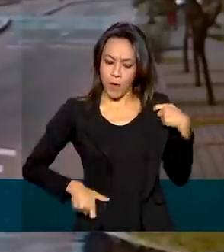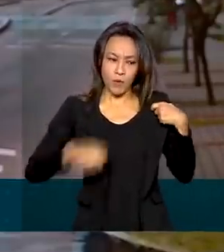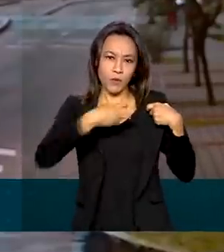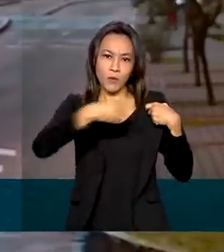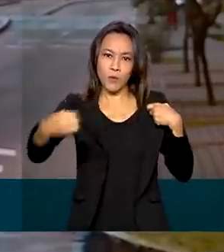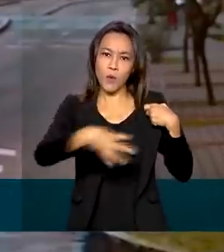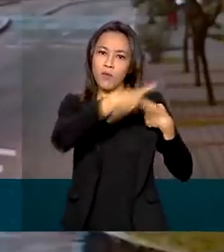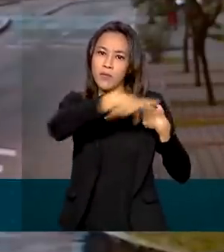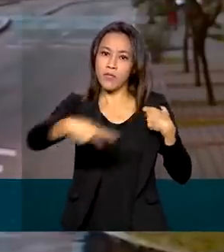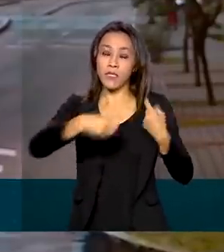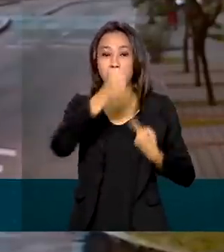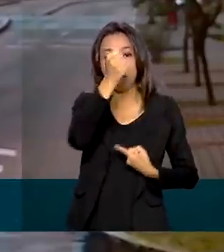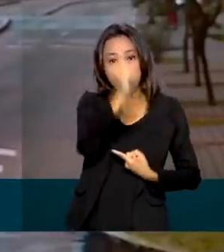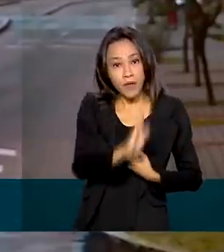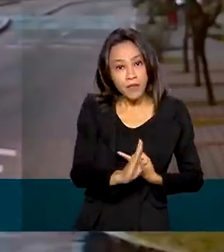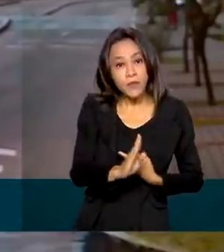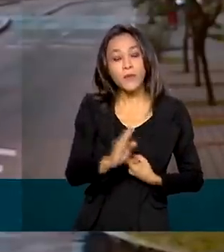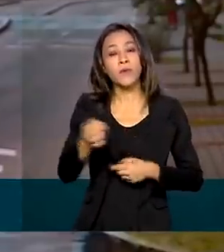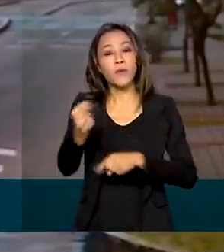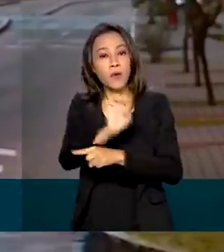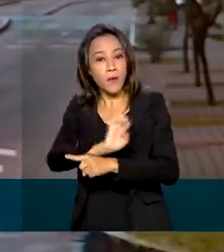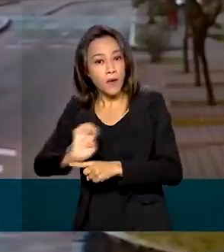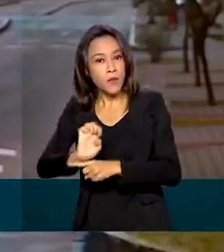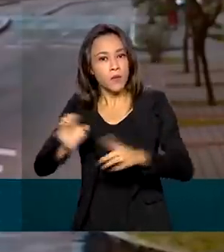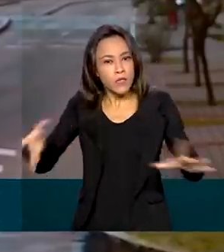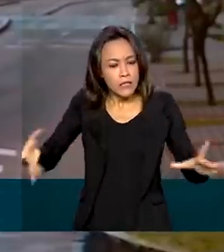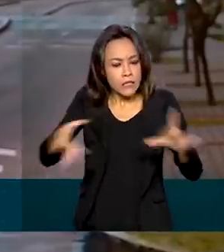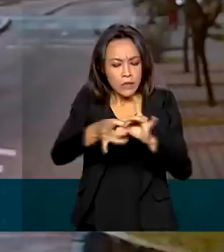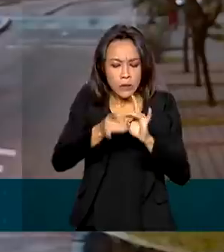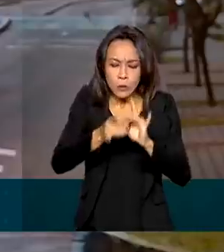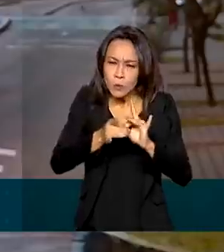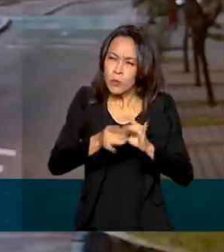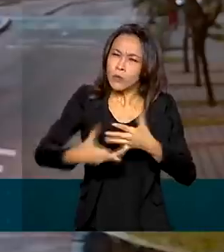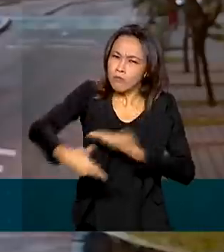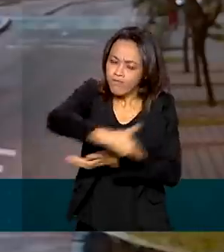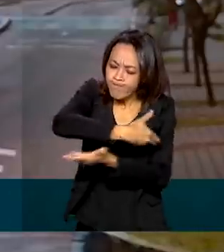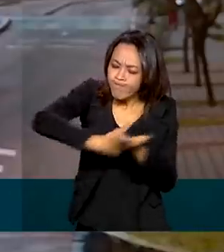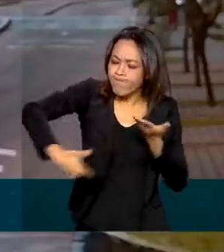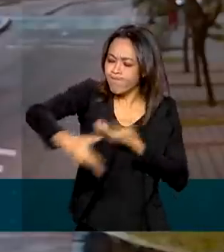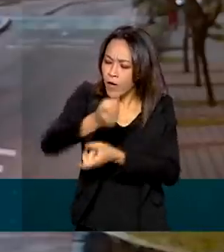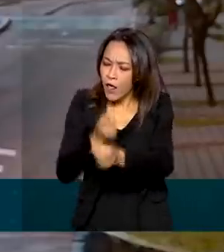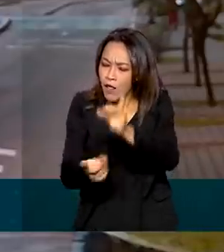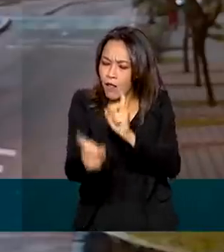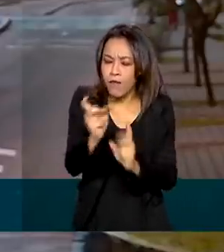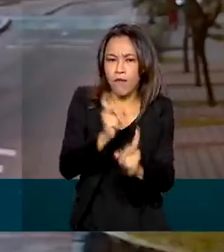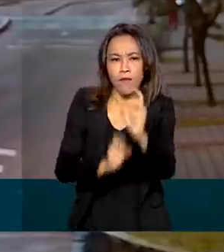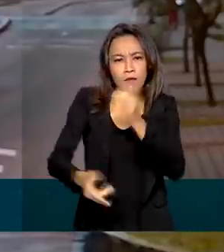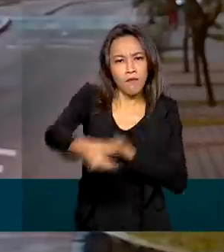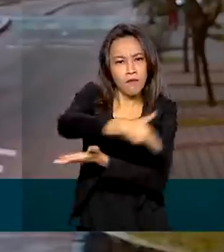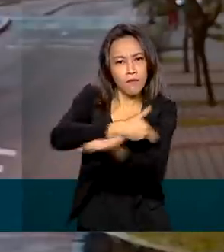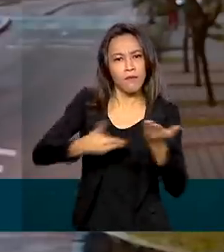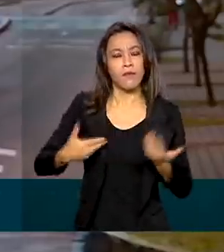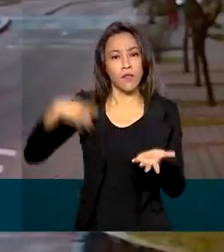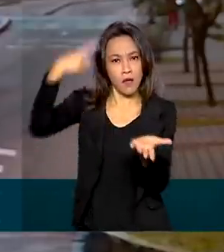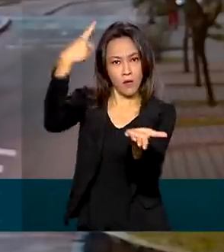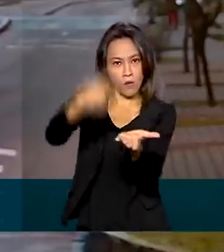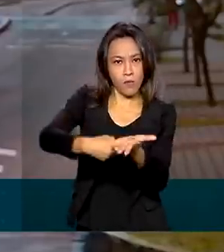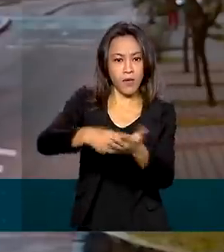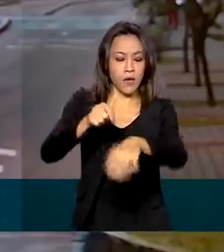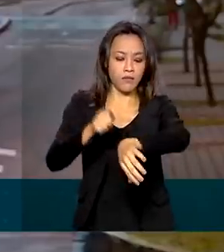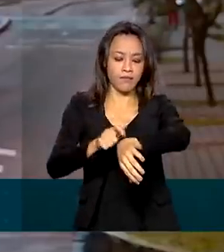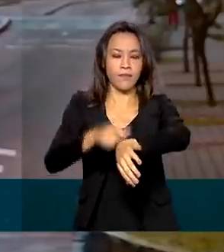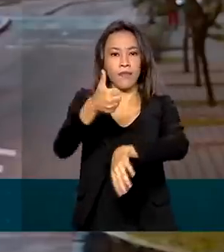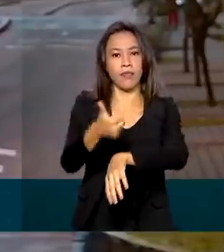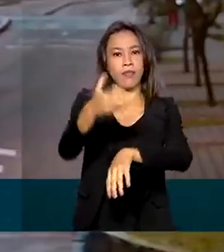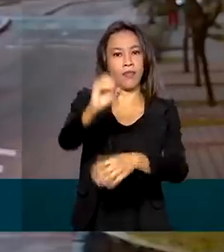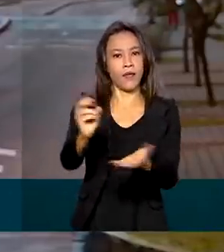e Equador se unam ainda mais e estreitem os laços comerciais. A cerimônia está marcada para as 10